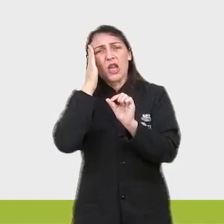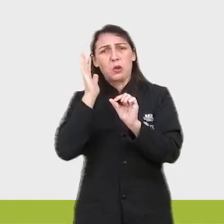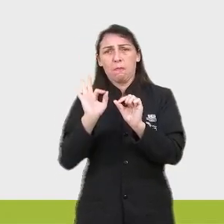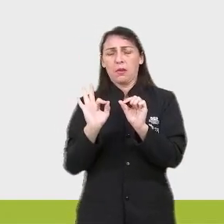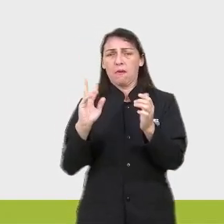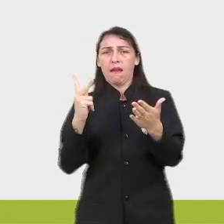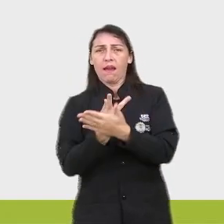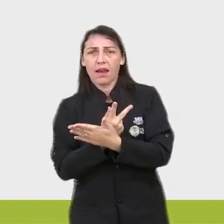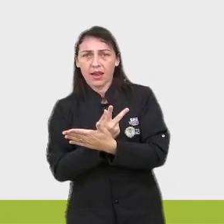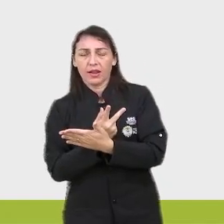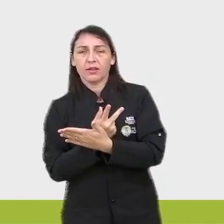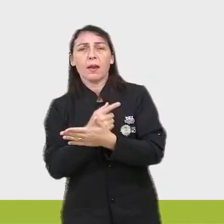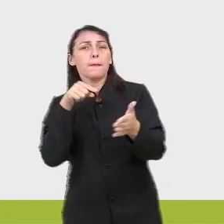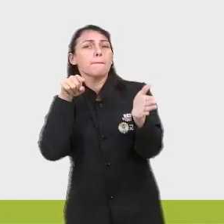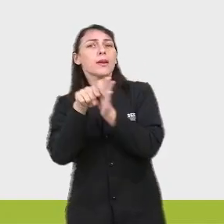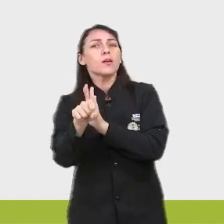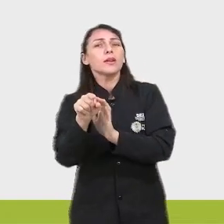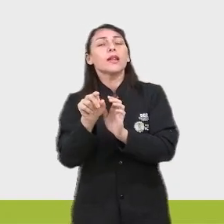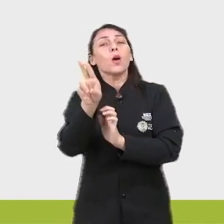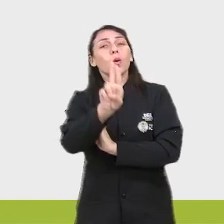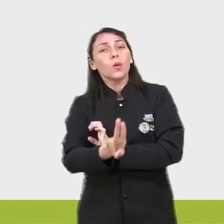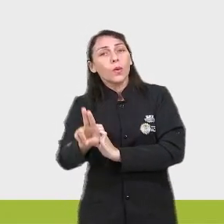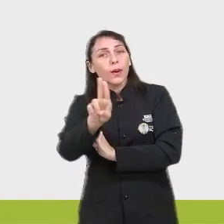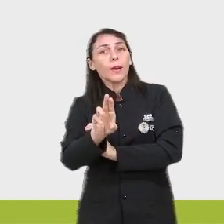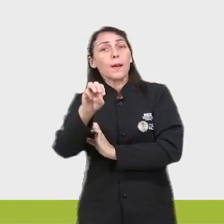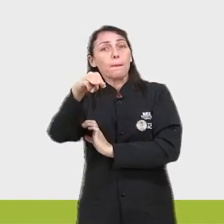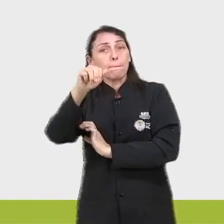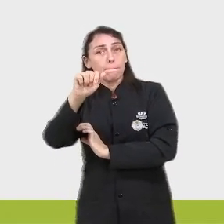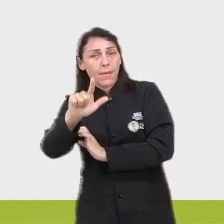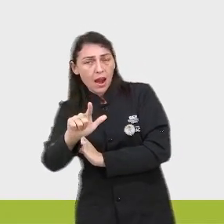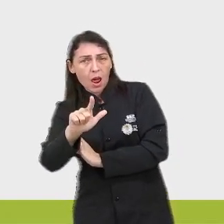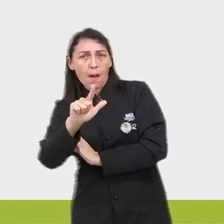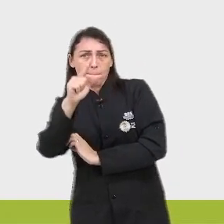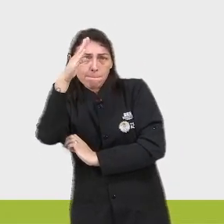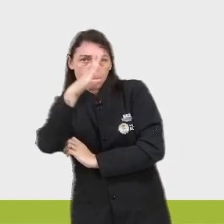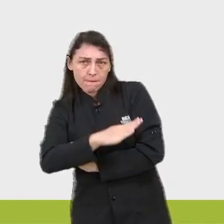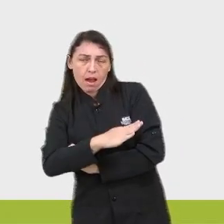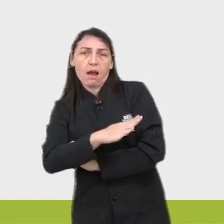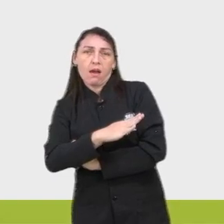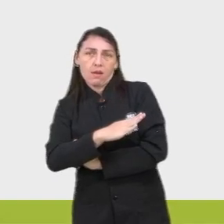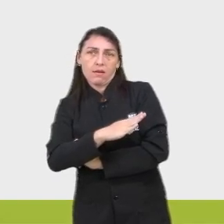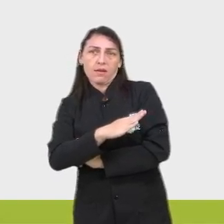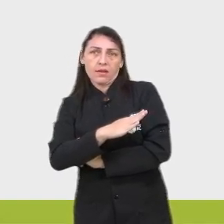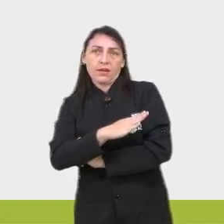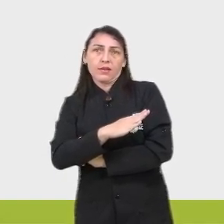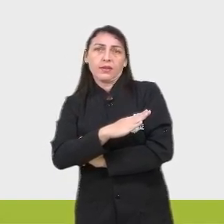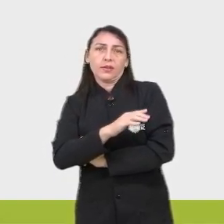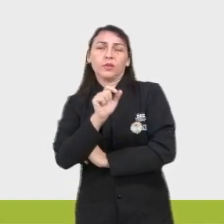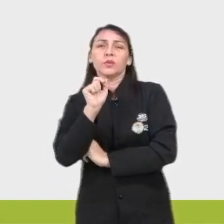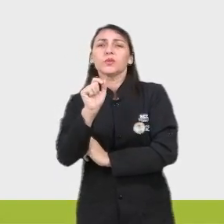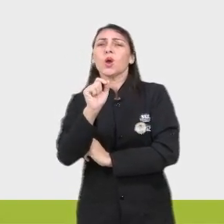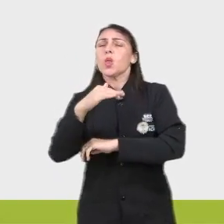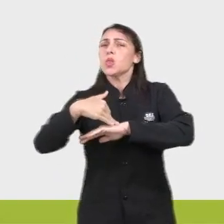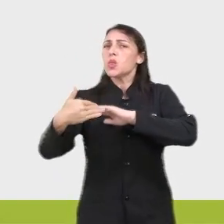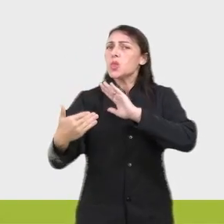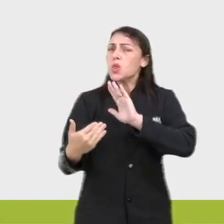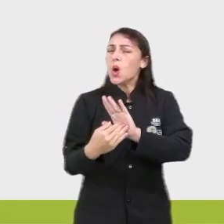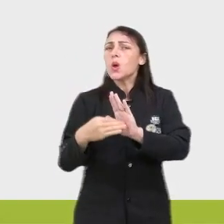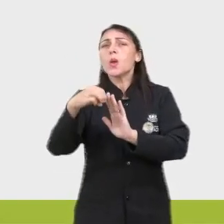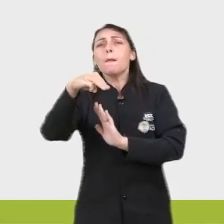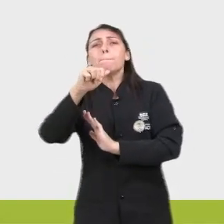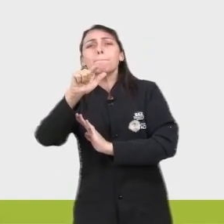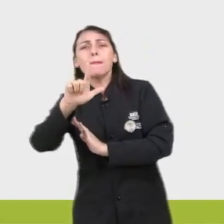da questão está utilizando a expressão mala leche. Le dio um sopapo com toda sua mala